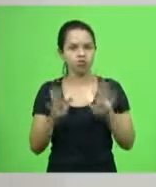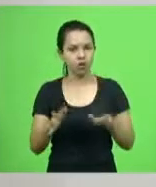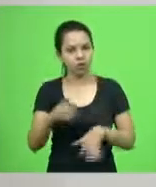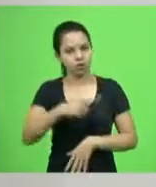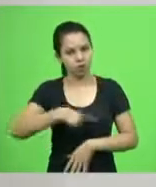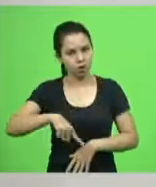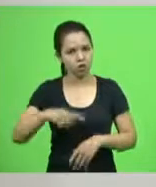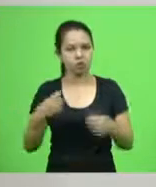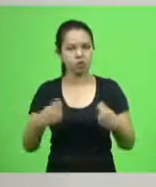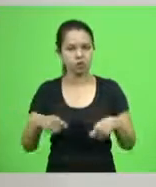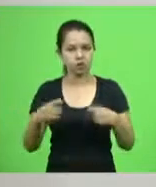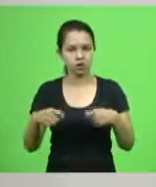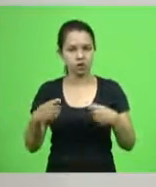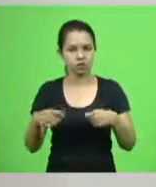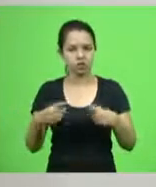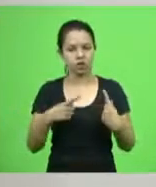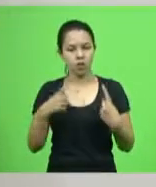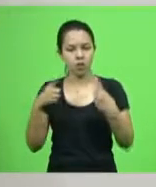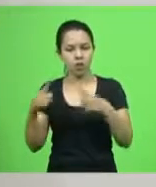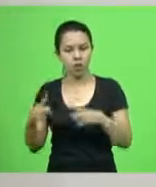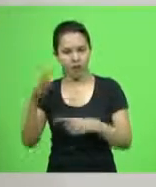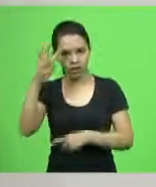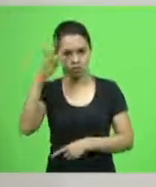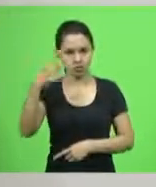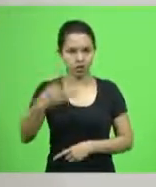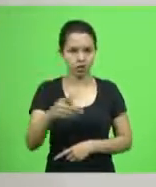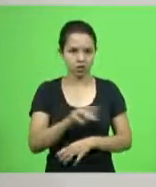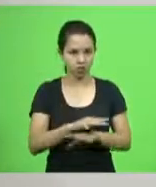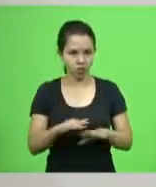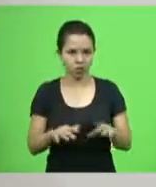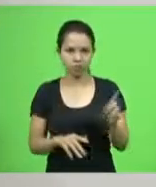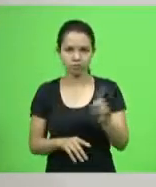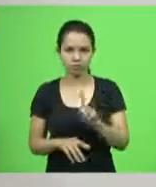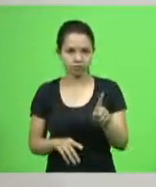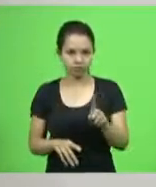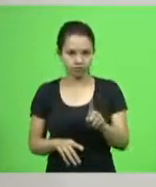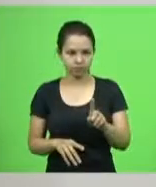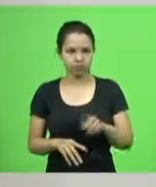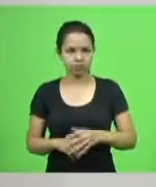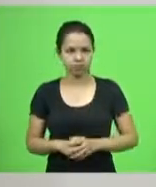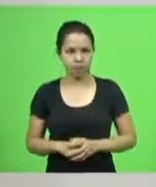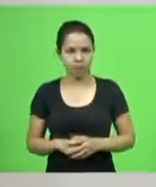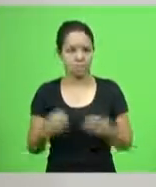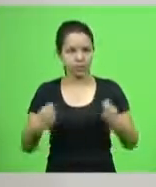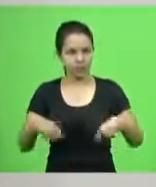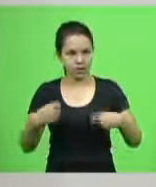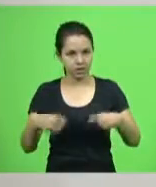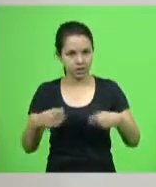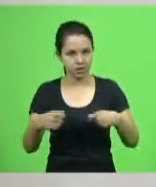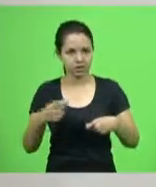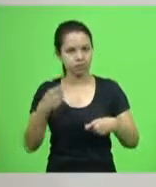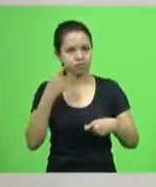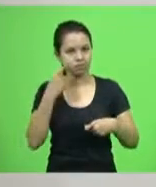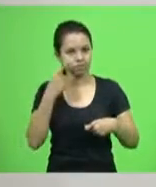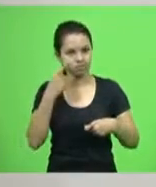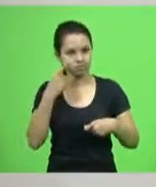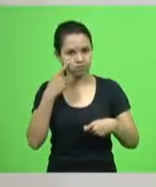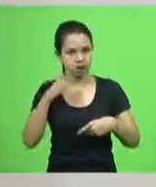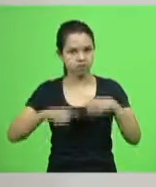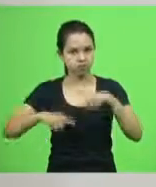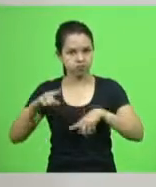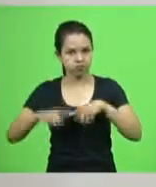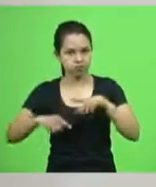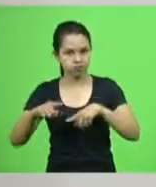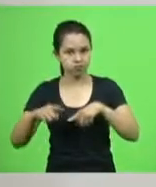atacar não só os resultados, né? Justamente buscar equipamentos, recursos, enfim, mas a